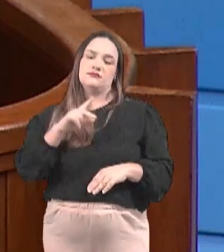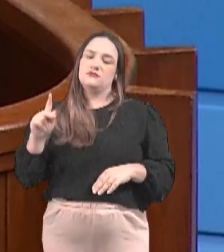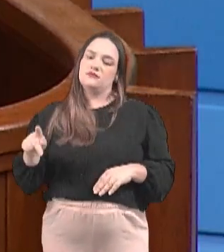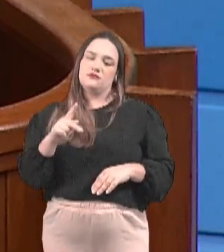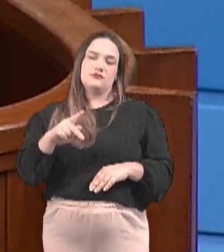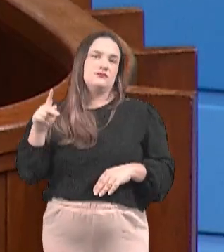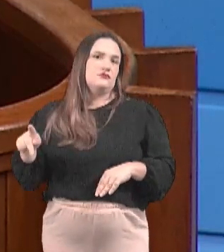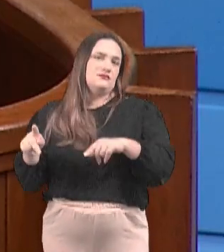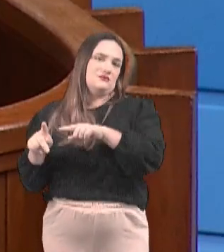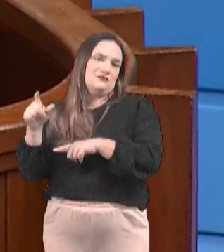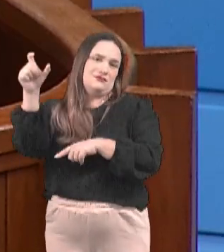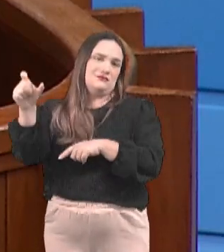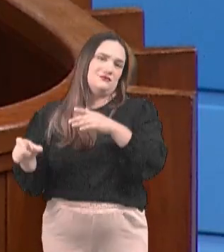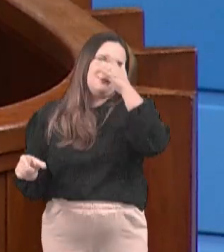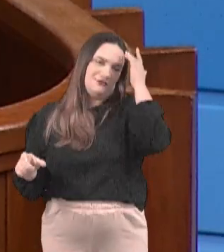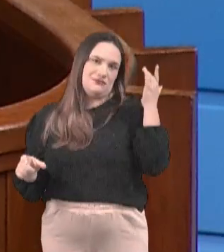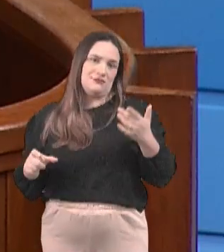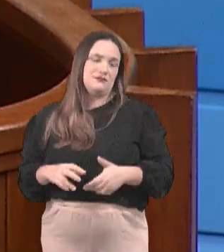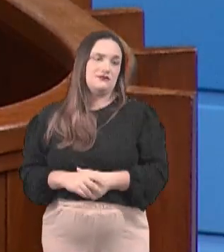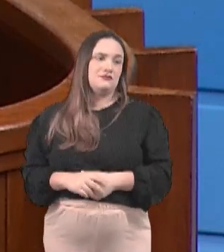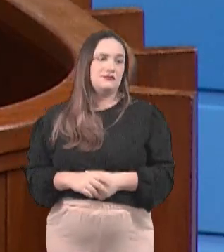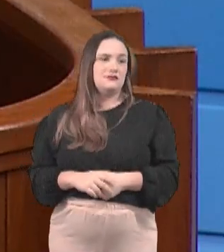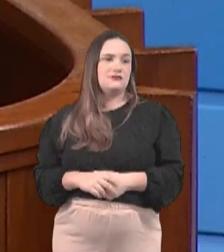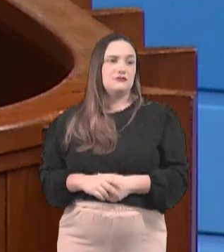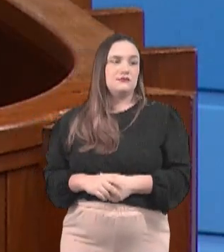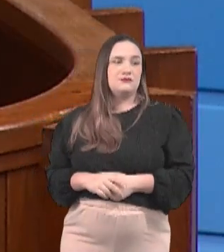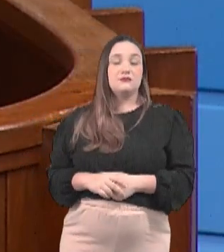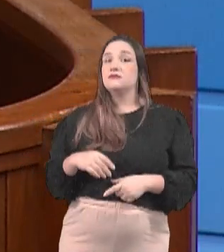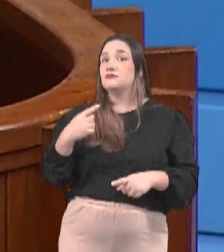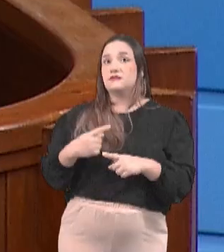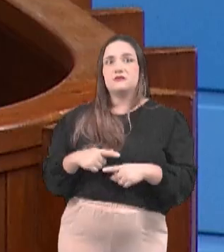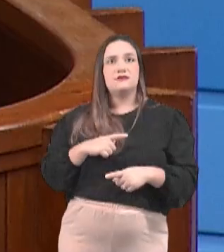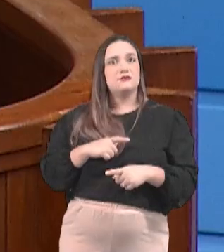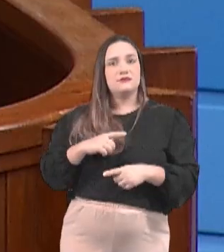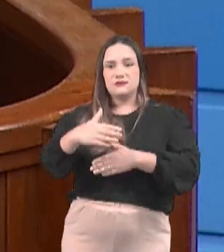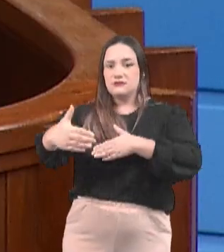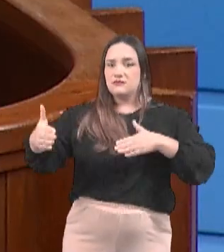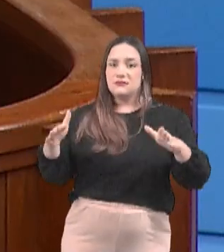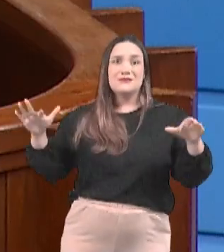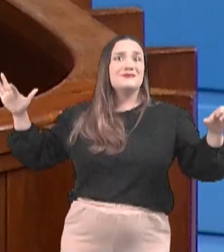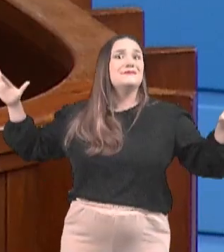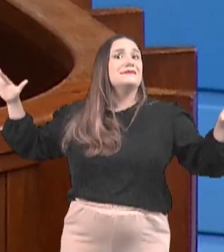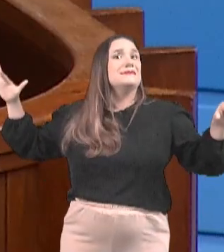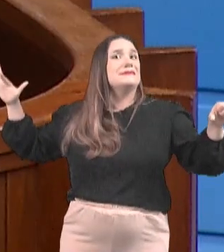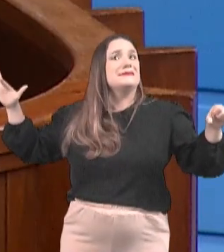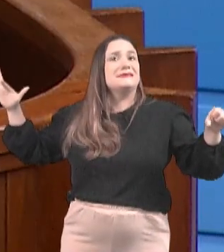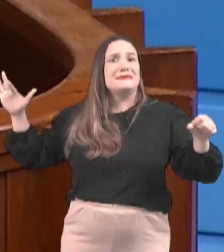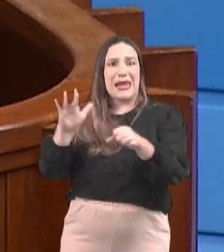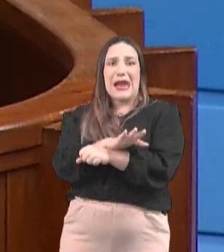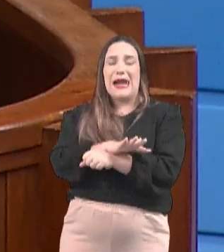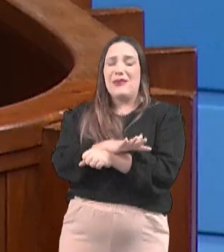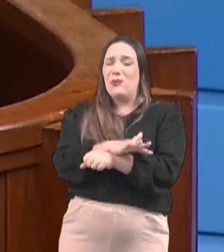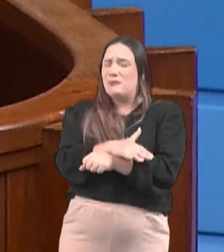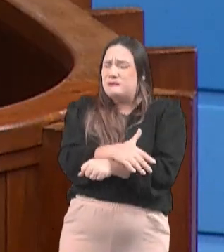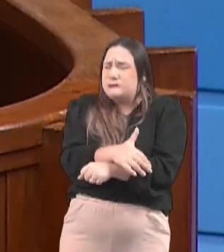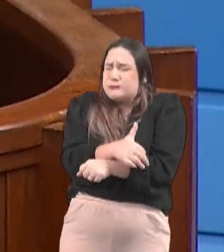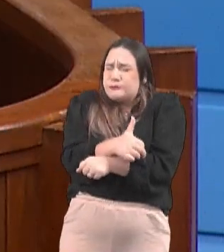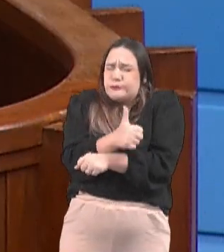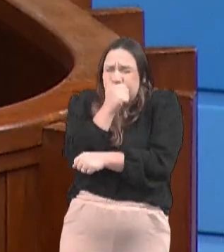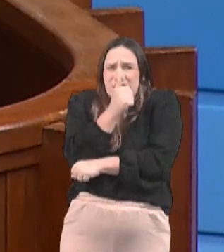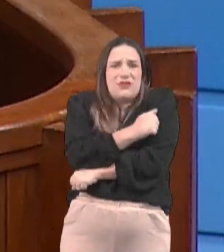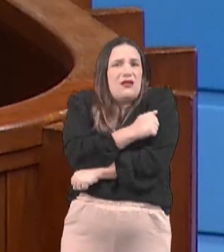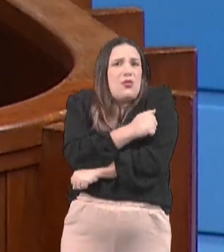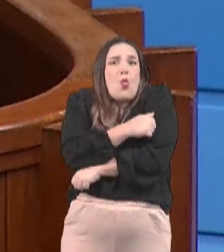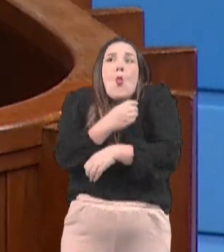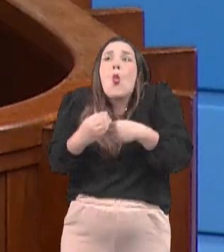e das professoras, porque estão em salas superlotadas e sem condição de trabalho. Porque uma